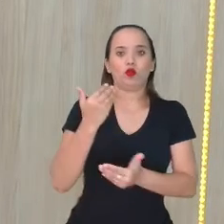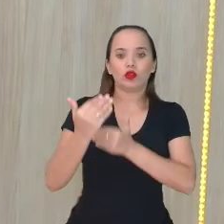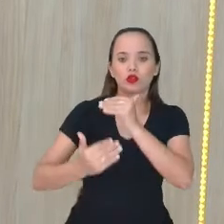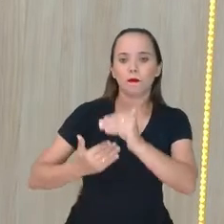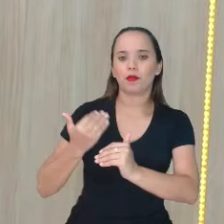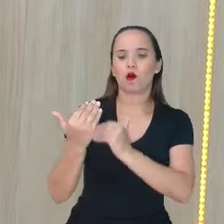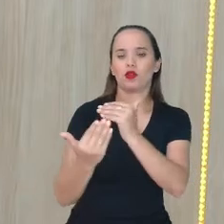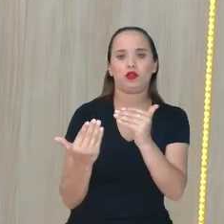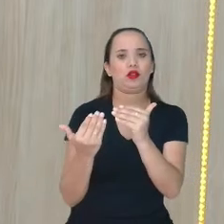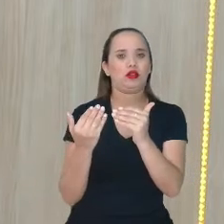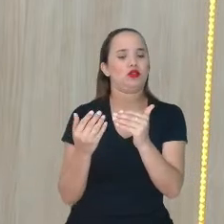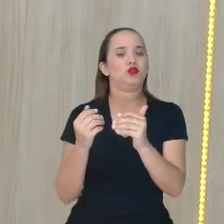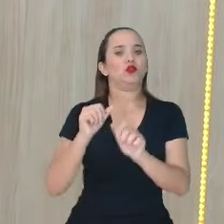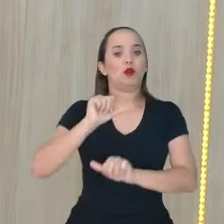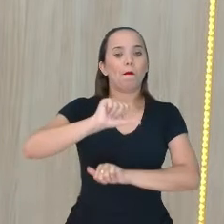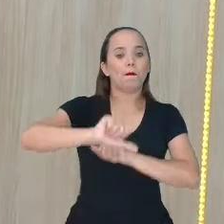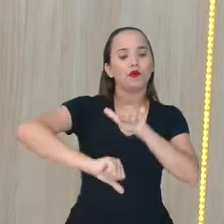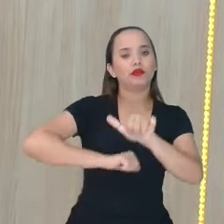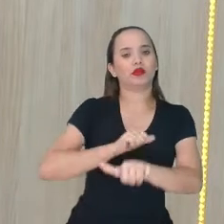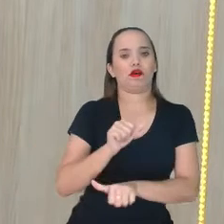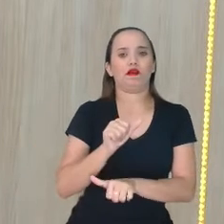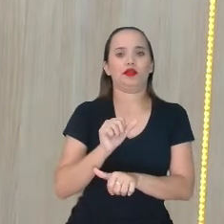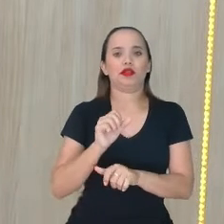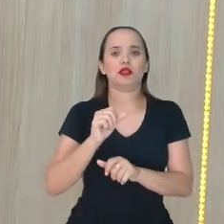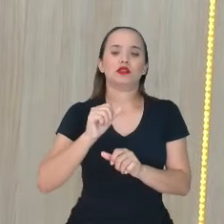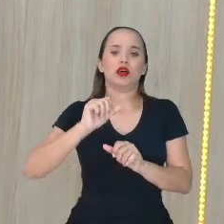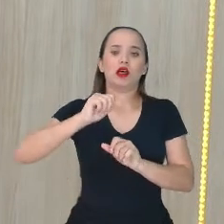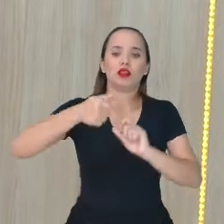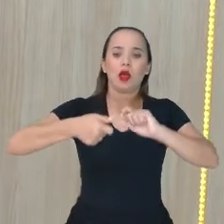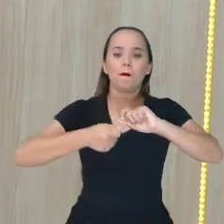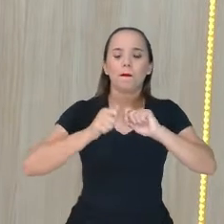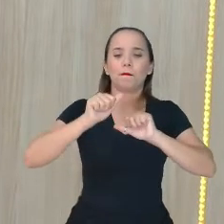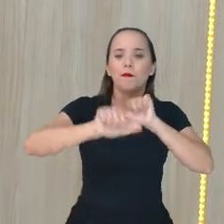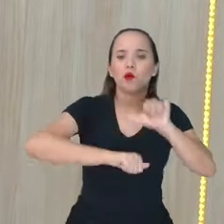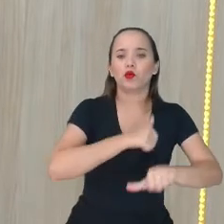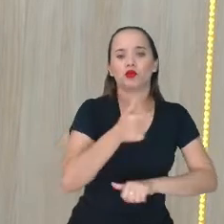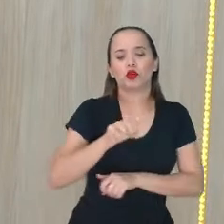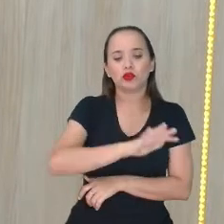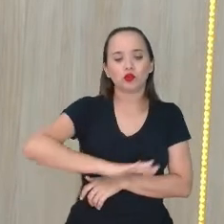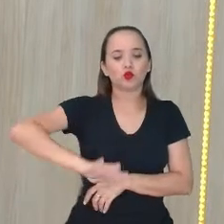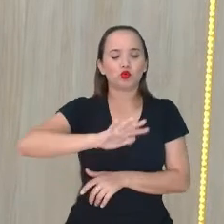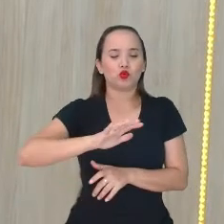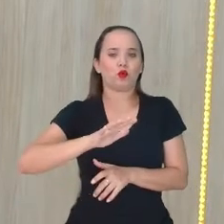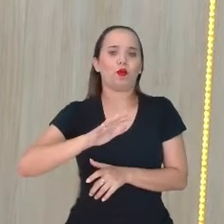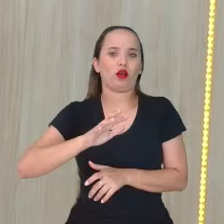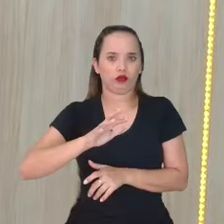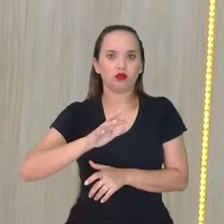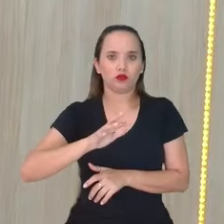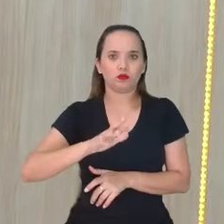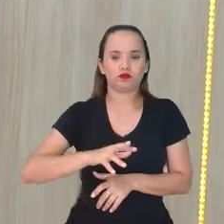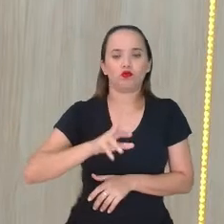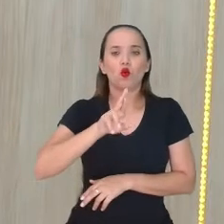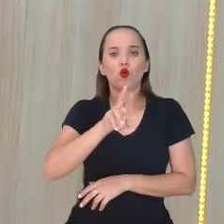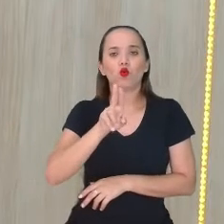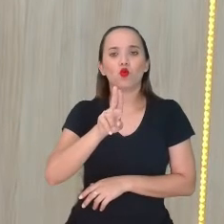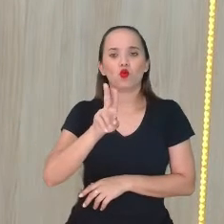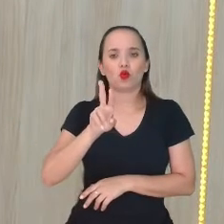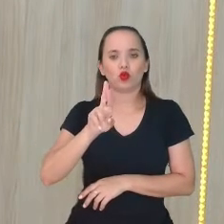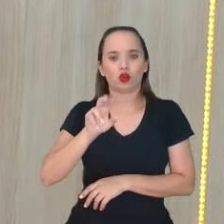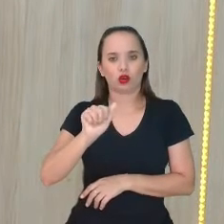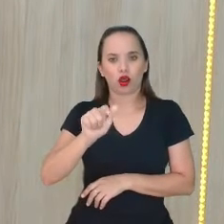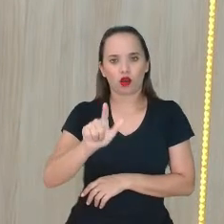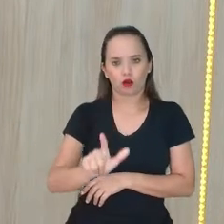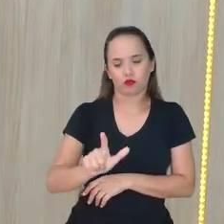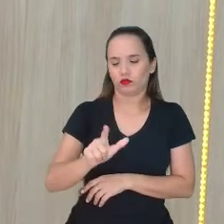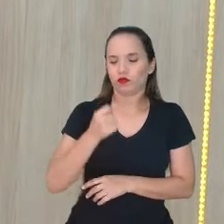de mecanização, modernização no espaço rural, né? Muitas vezes vocês devem estar